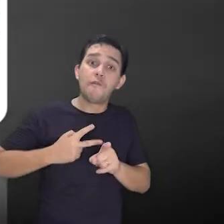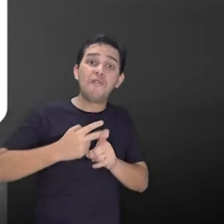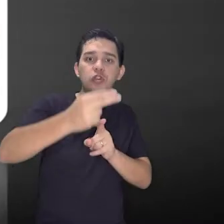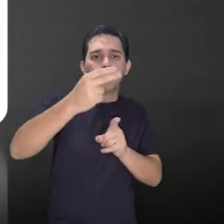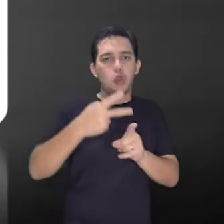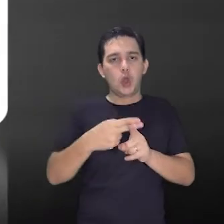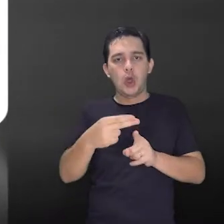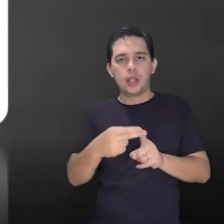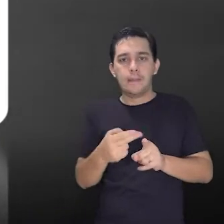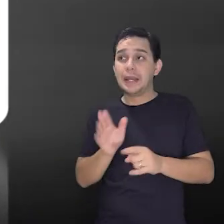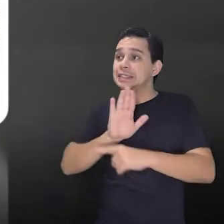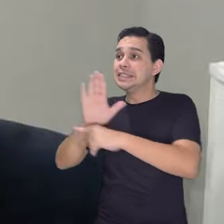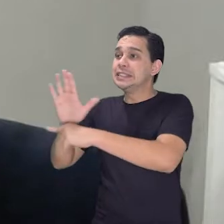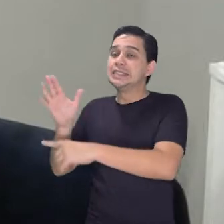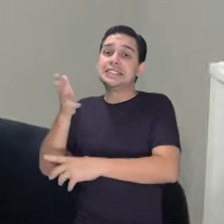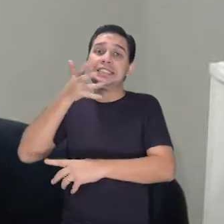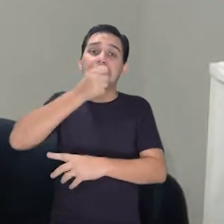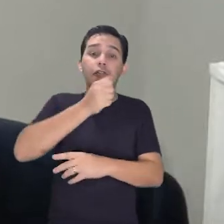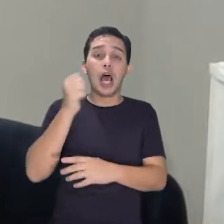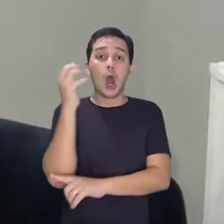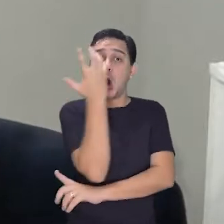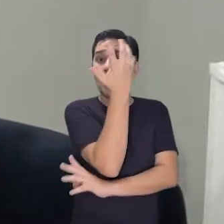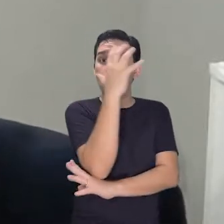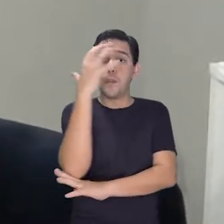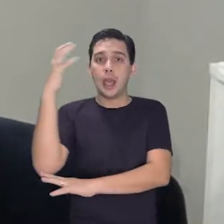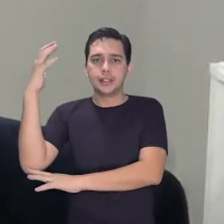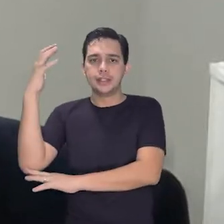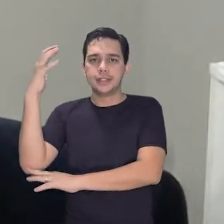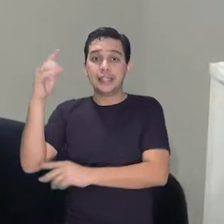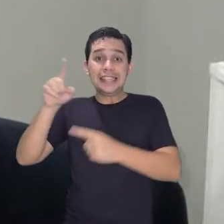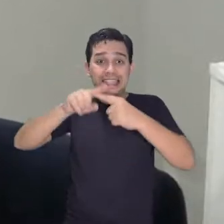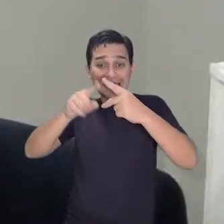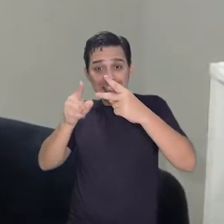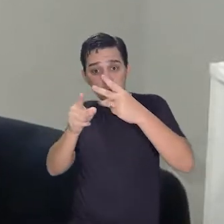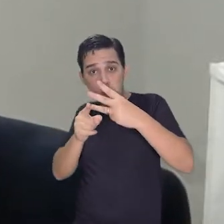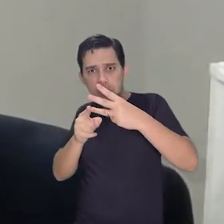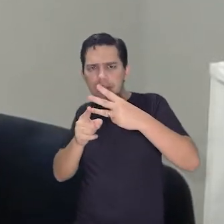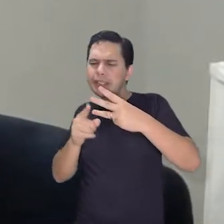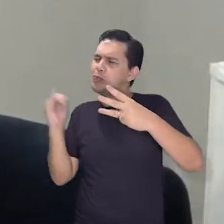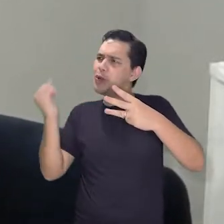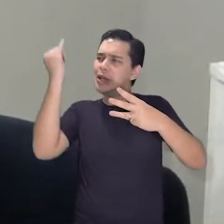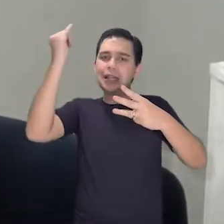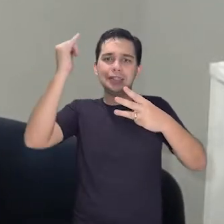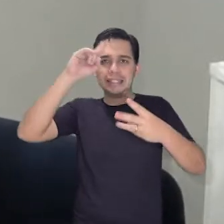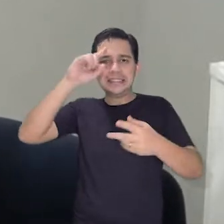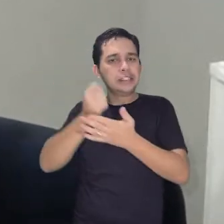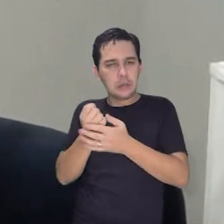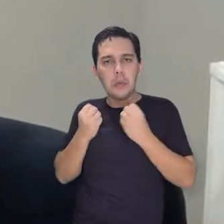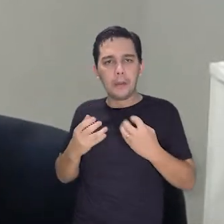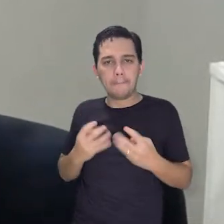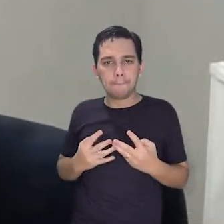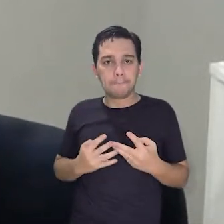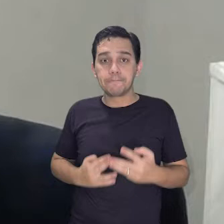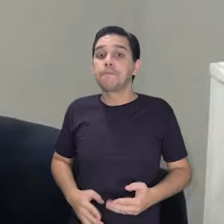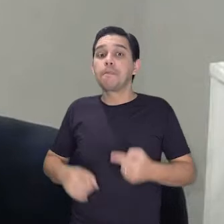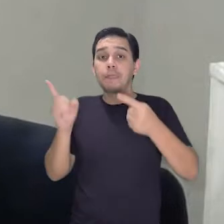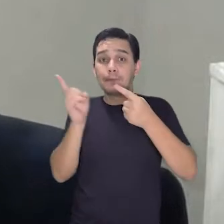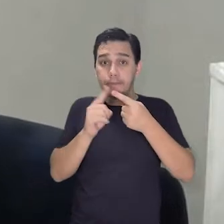eu gostaria de destacar 3 pontos que me parecem extremamente importantes nessa decisão. Primeiro, porque ela